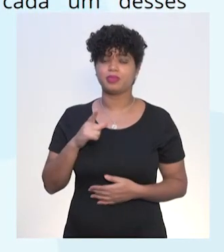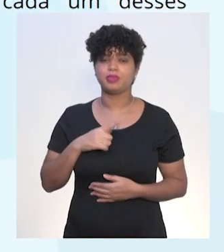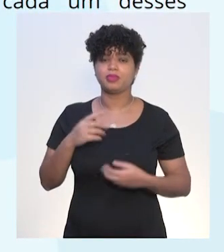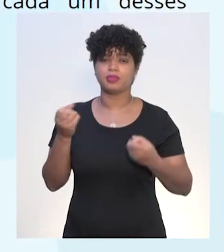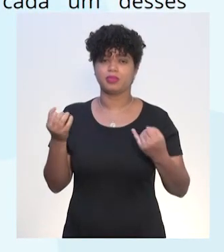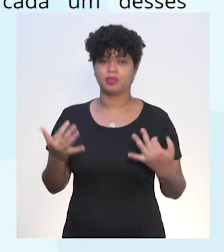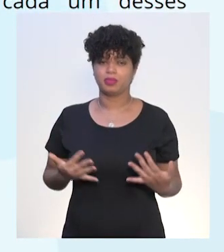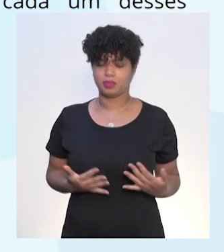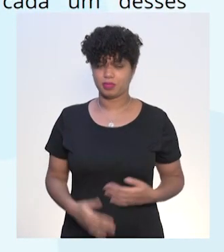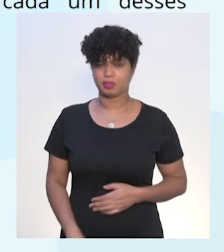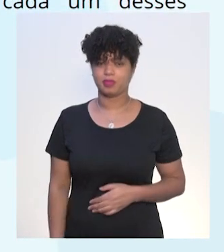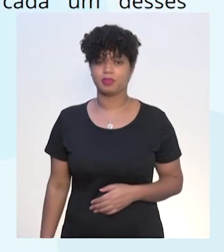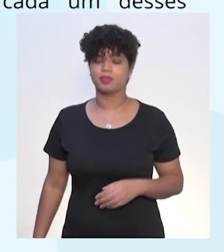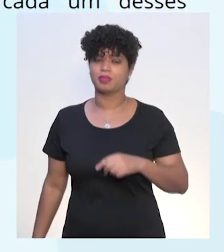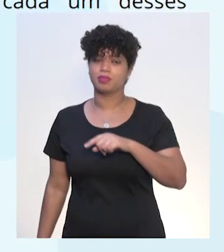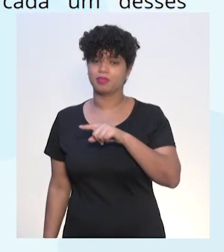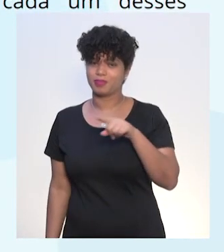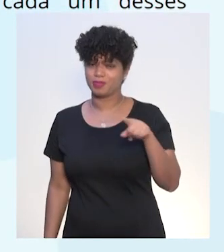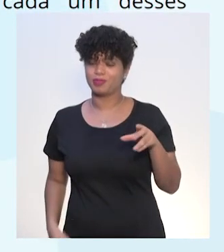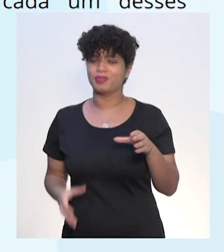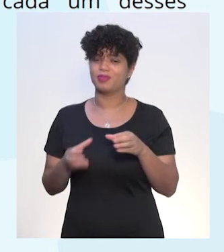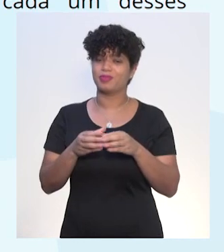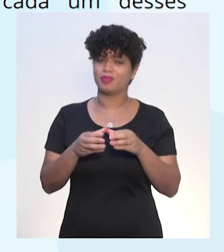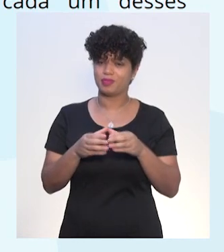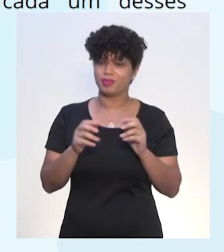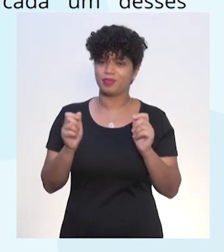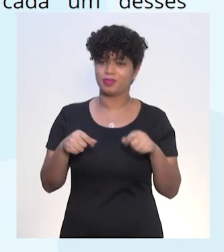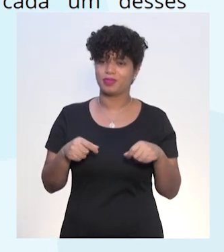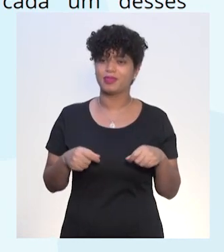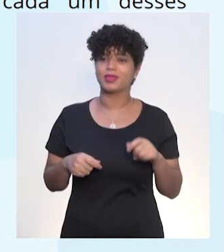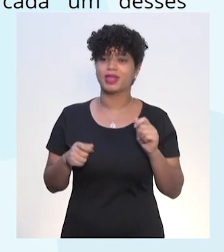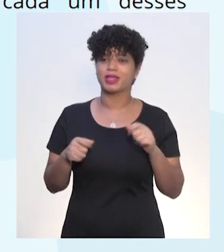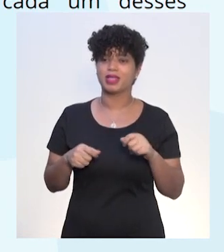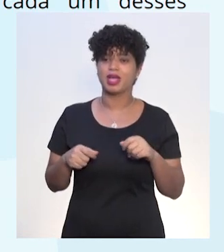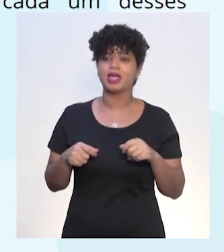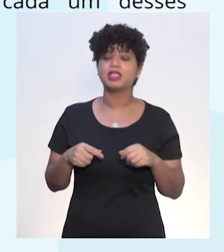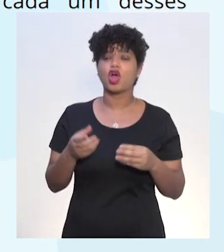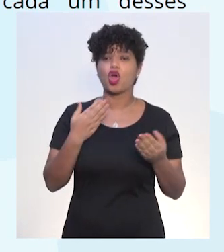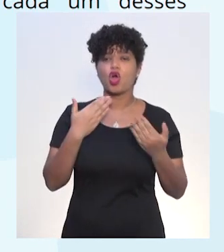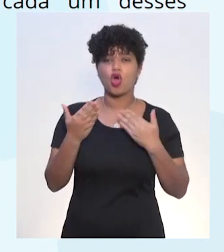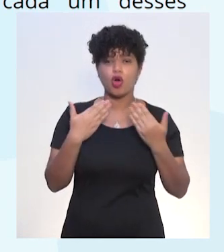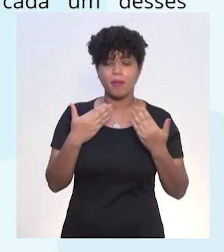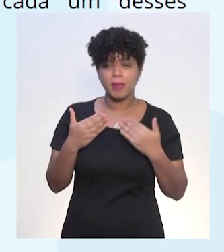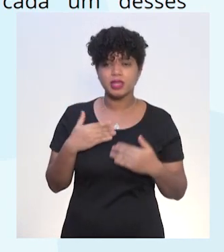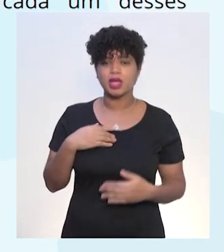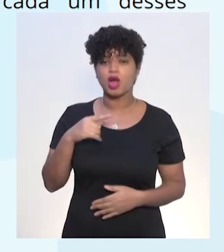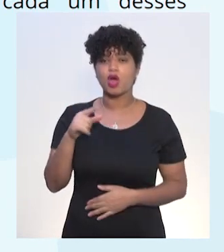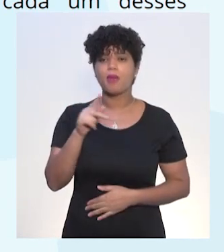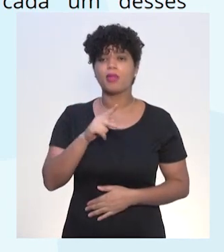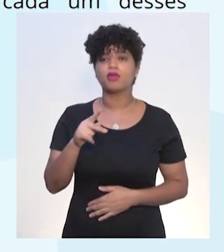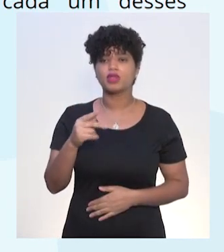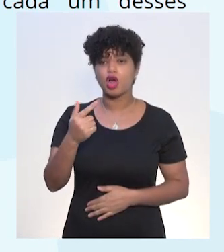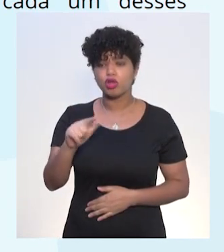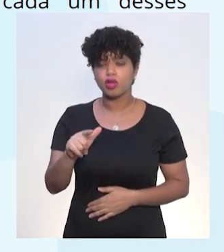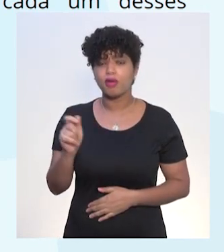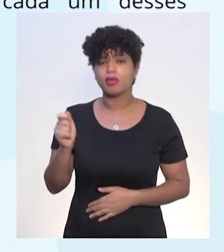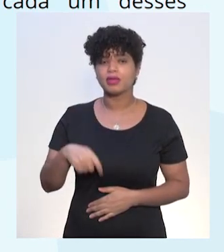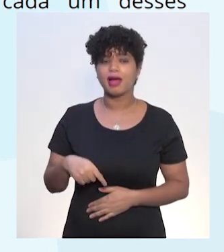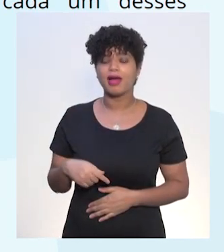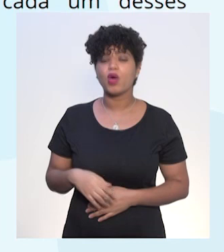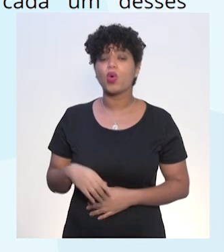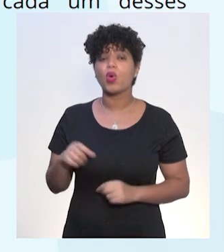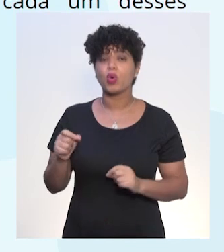explicação que diz assim que formar em todos os pares de tarjetas e discutirem com os seus professores cria um